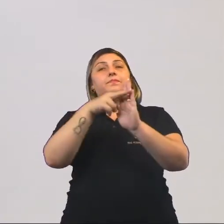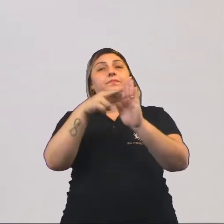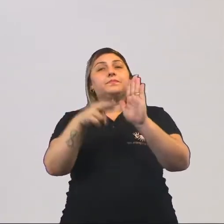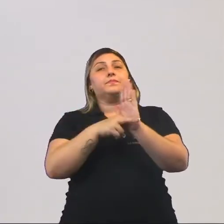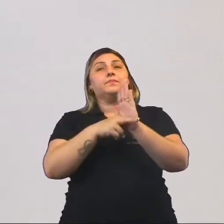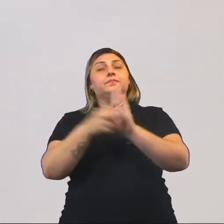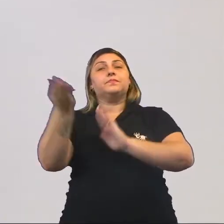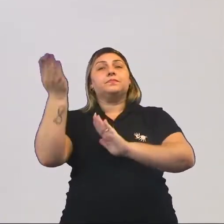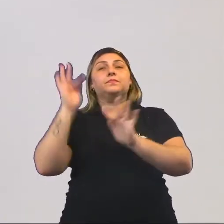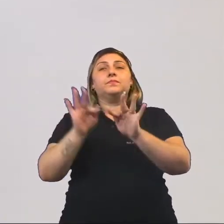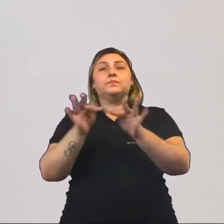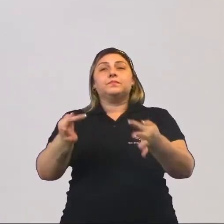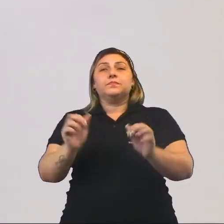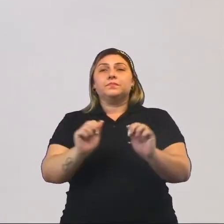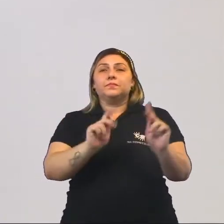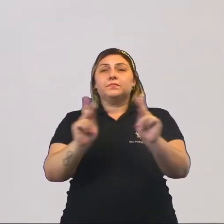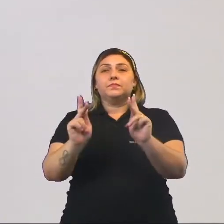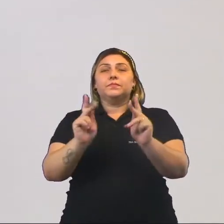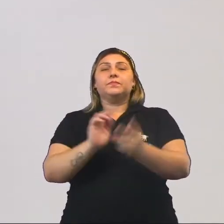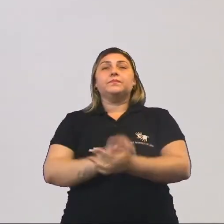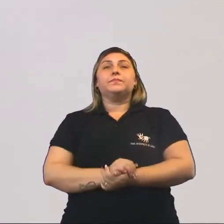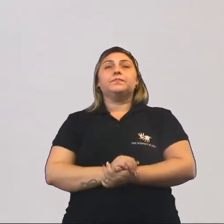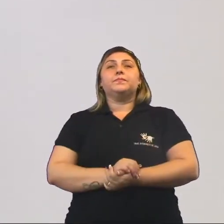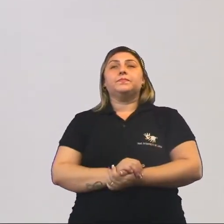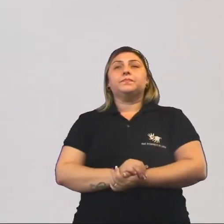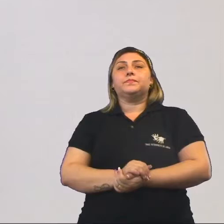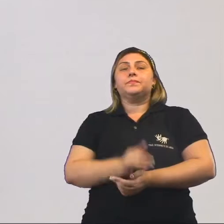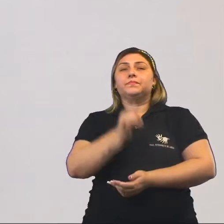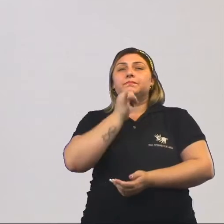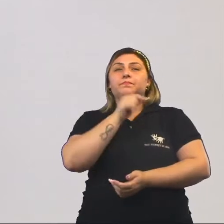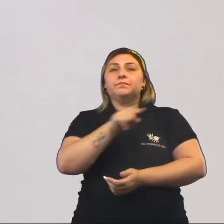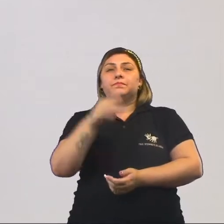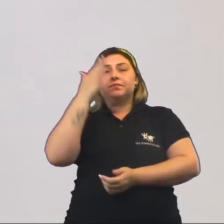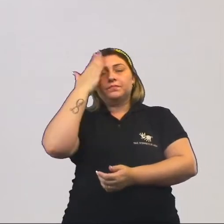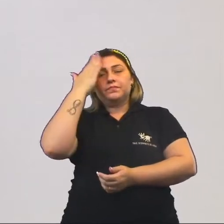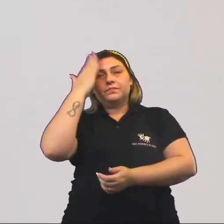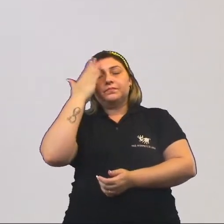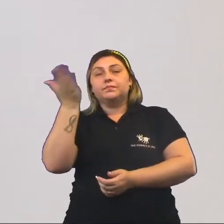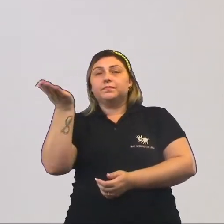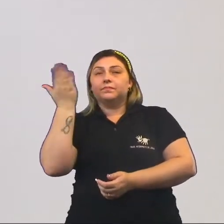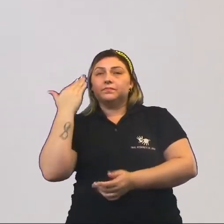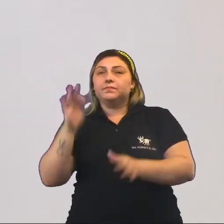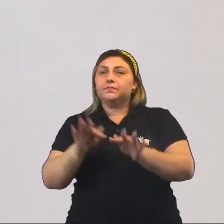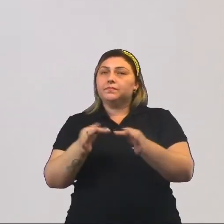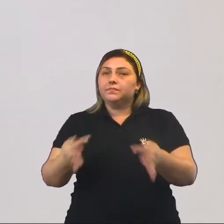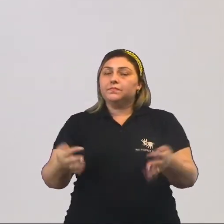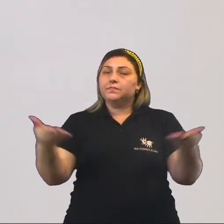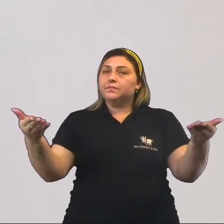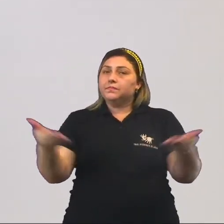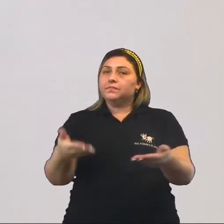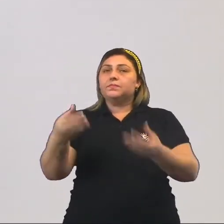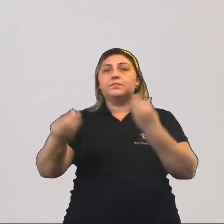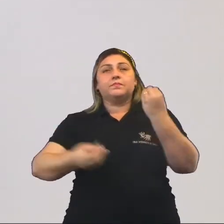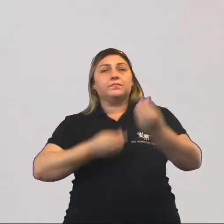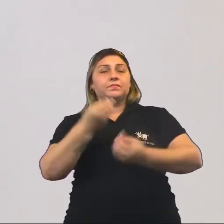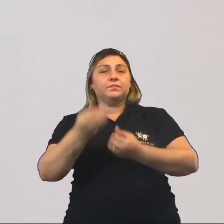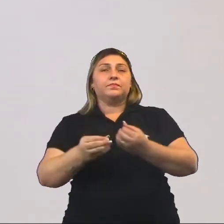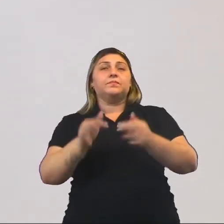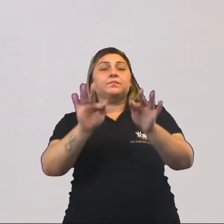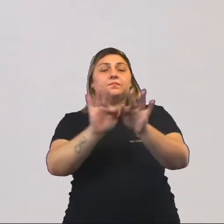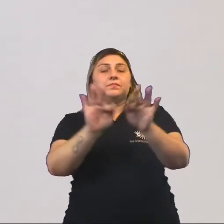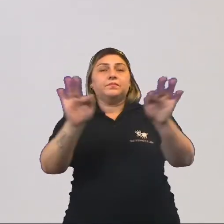Simple Past, ok? Então, esse aí é apenas um exemplo para vocês compreenderem aí o passado simples. Agora, como que nós formamos